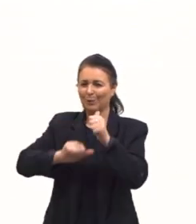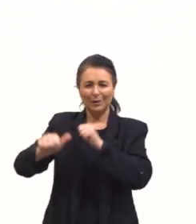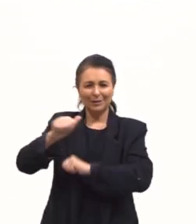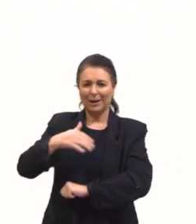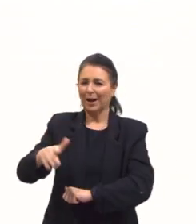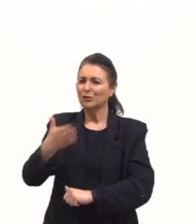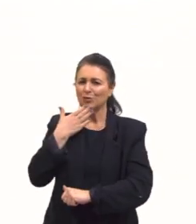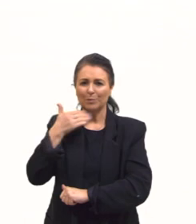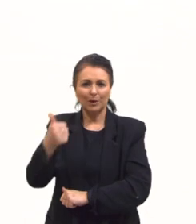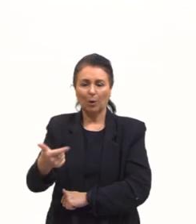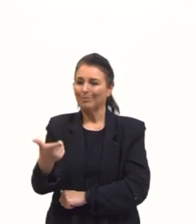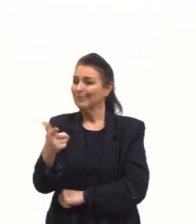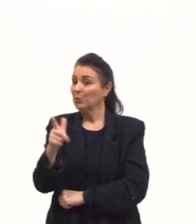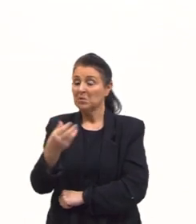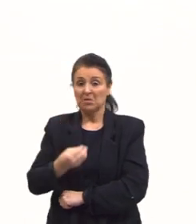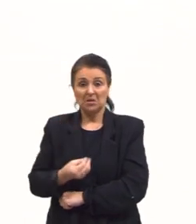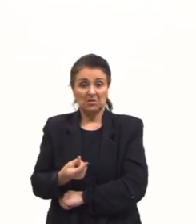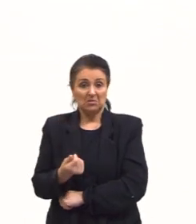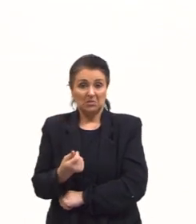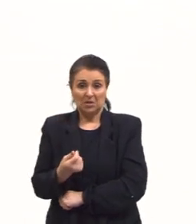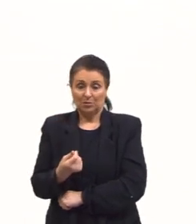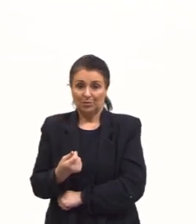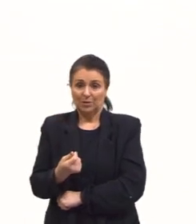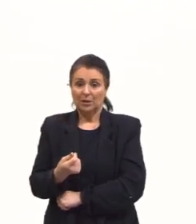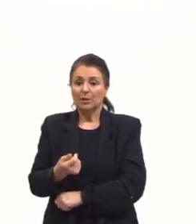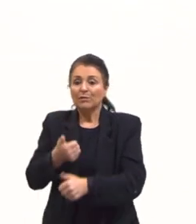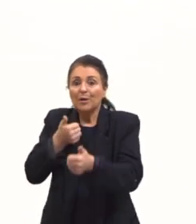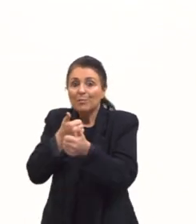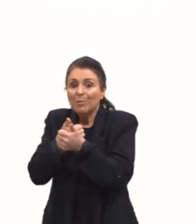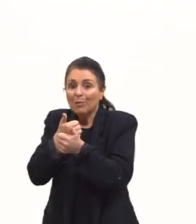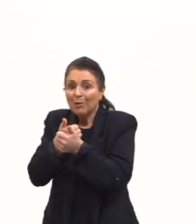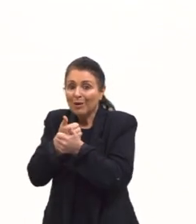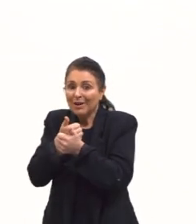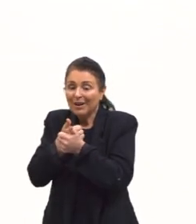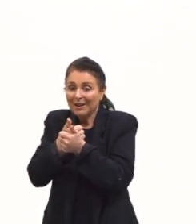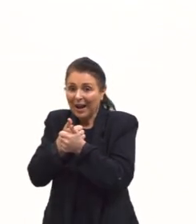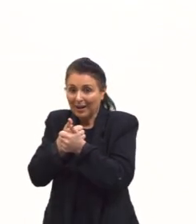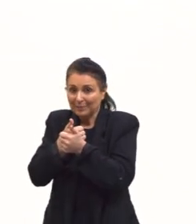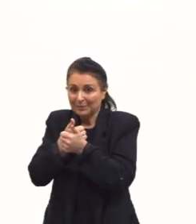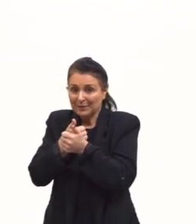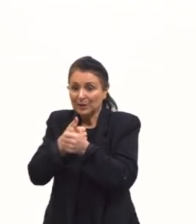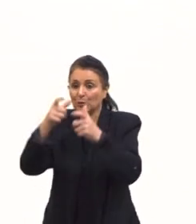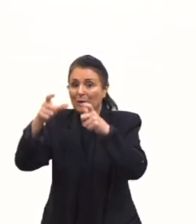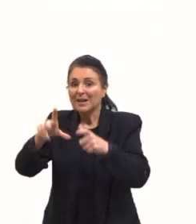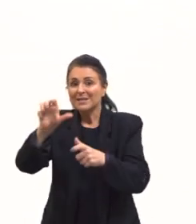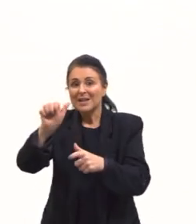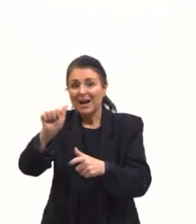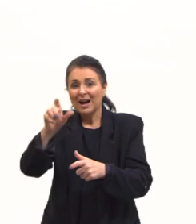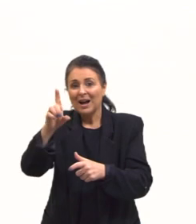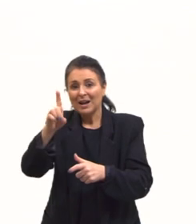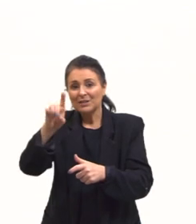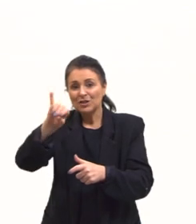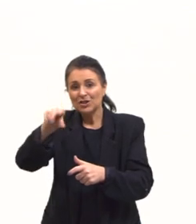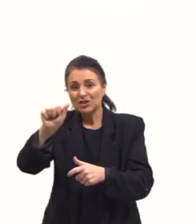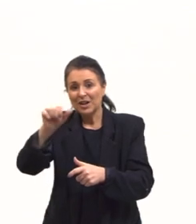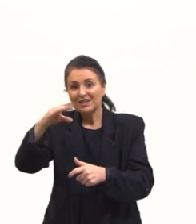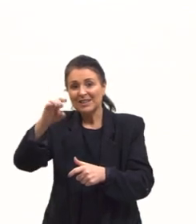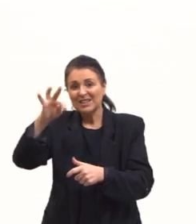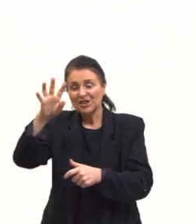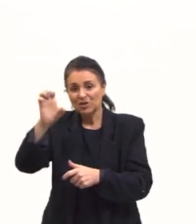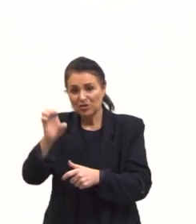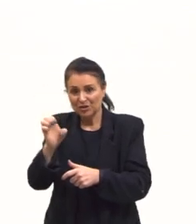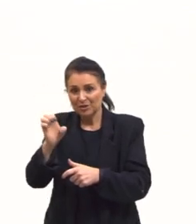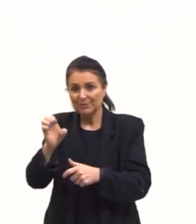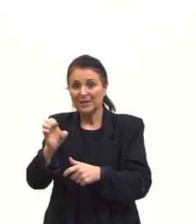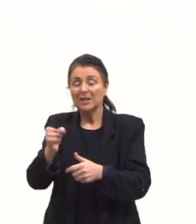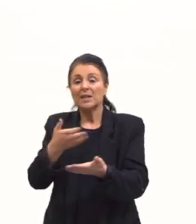vida não tem dinheiro e acaba tendo as locais a dia seis né como a gente já tinha visto na aula anterior né que que vai acontecer segregação